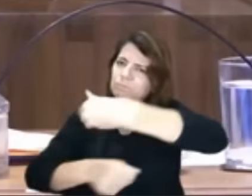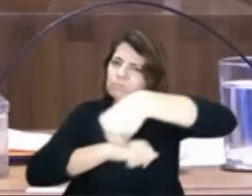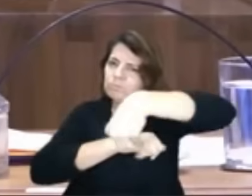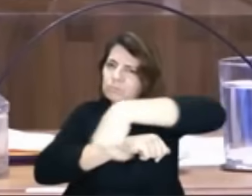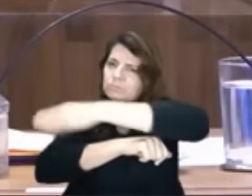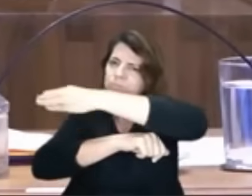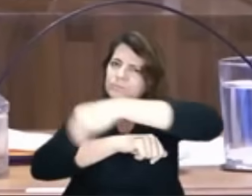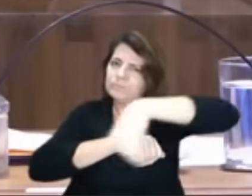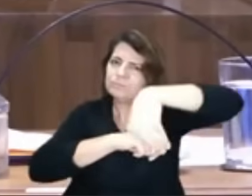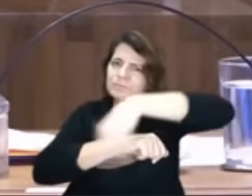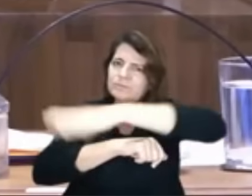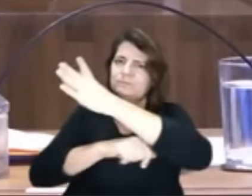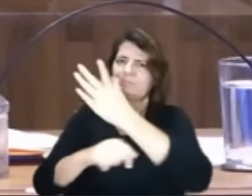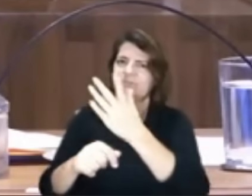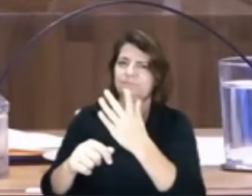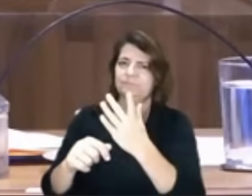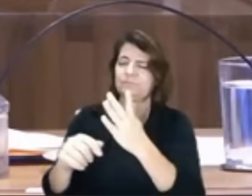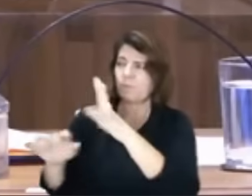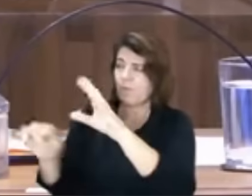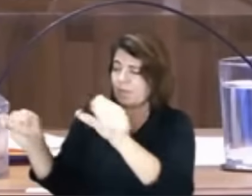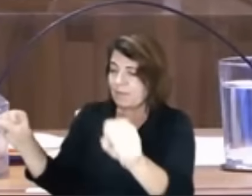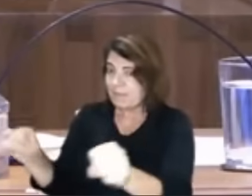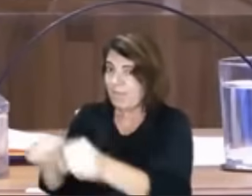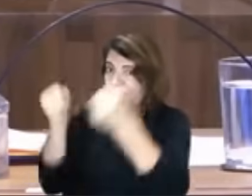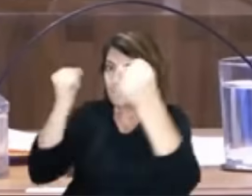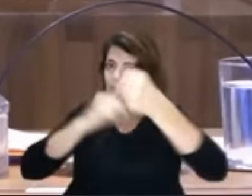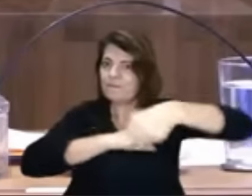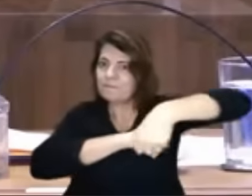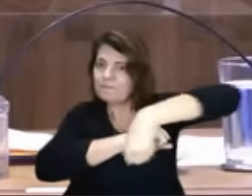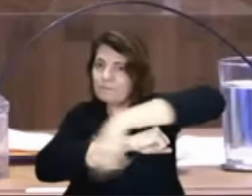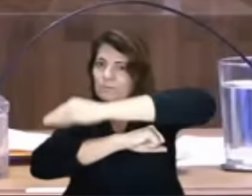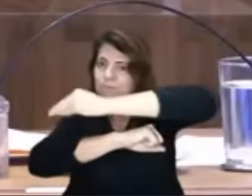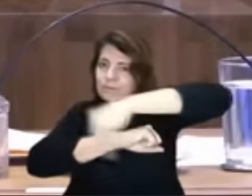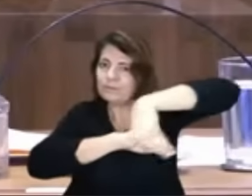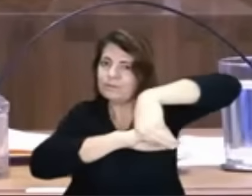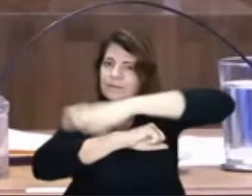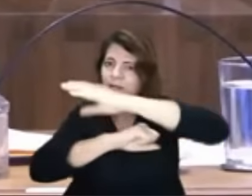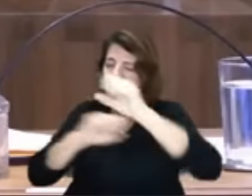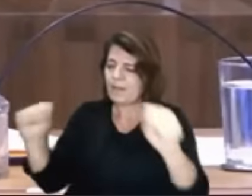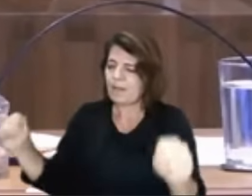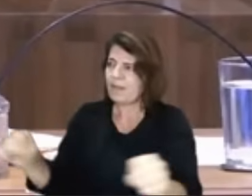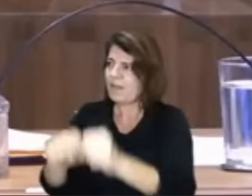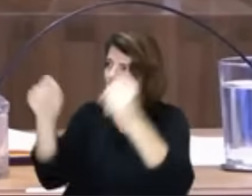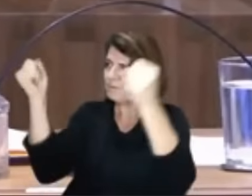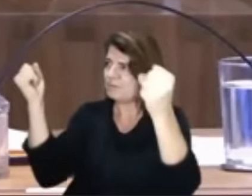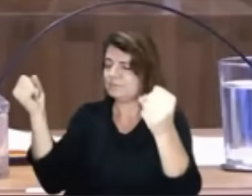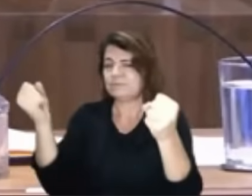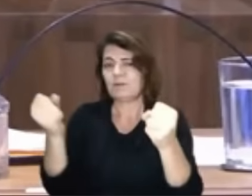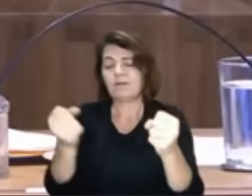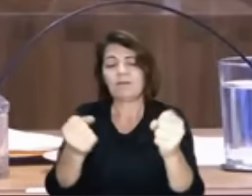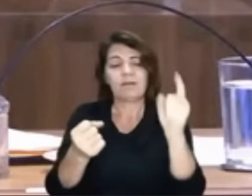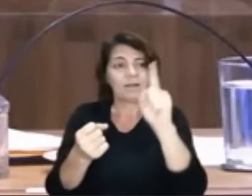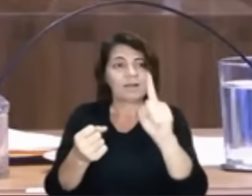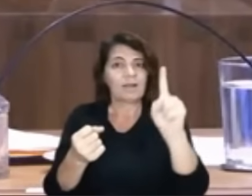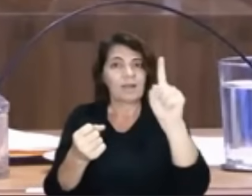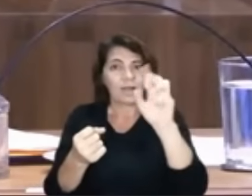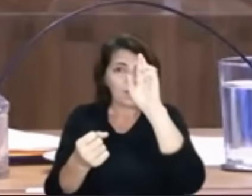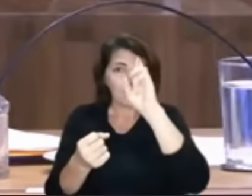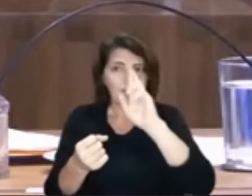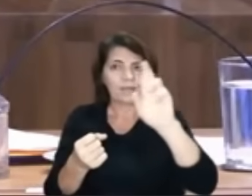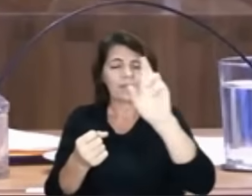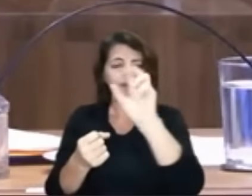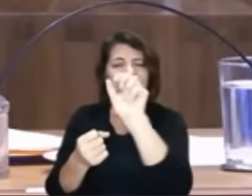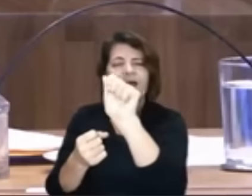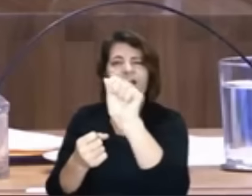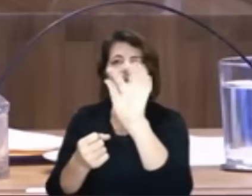qualquer quebra de fluxo ele deixa o atuador eh se eu posso usar essa comparação